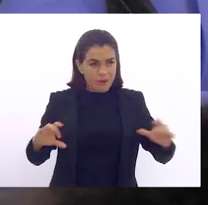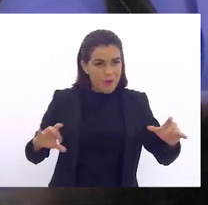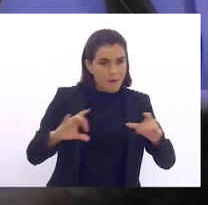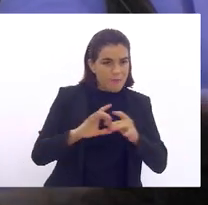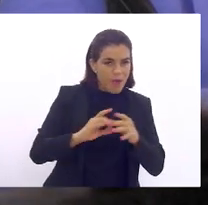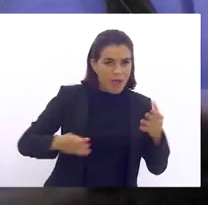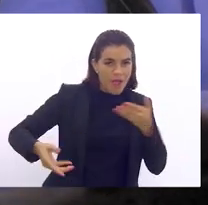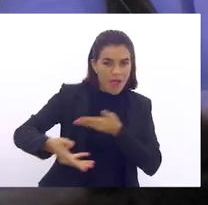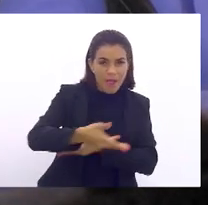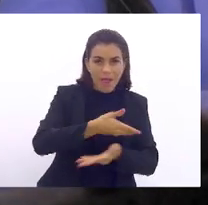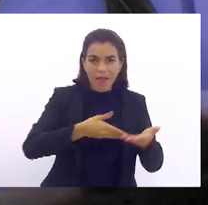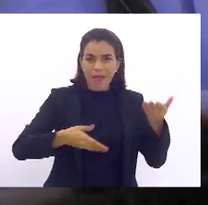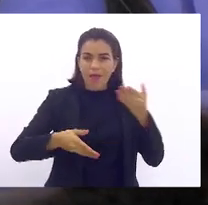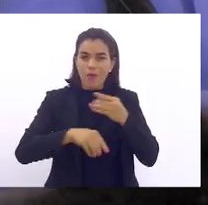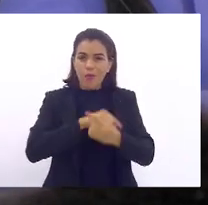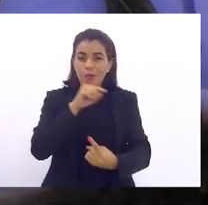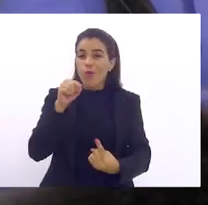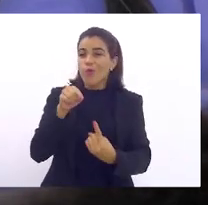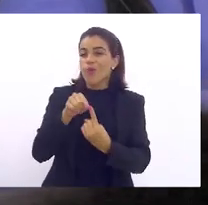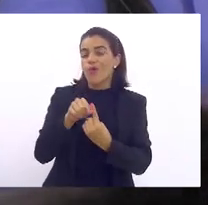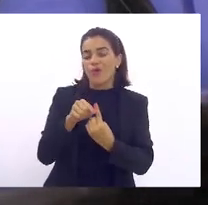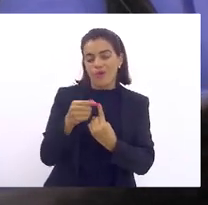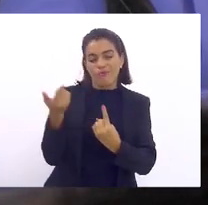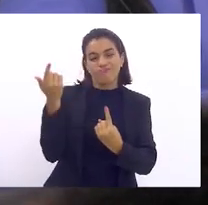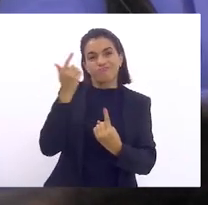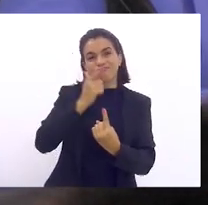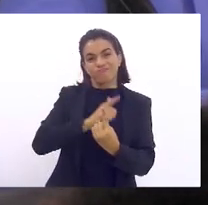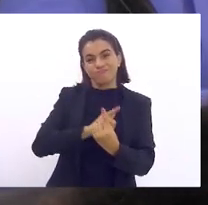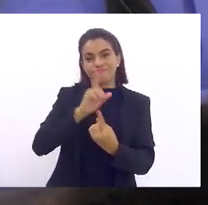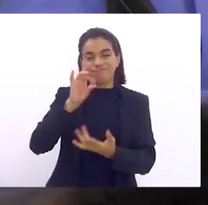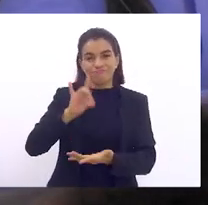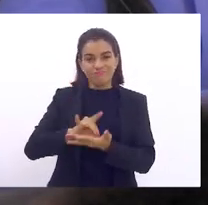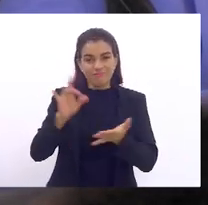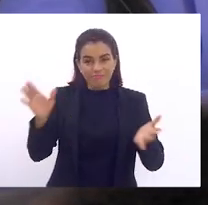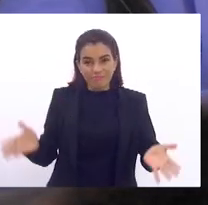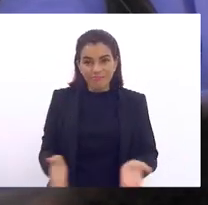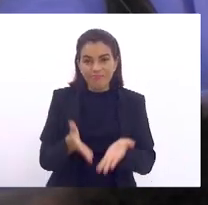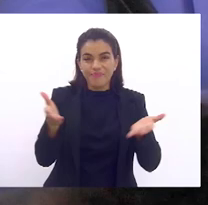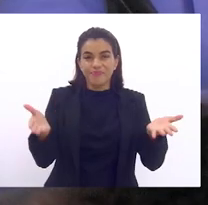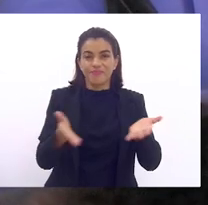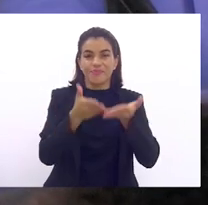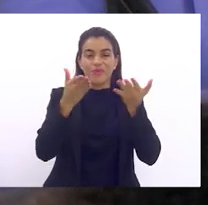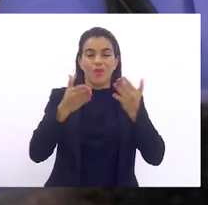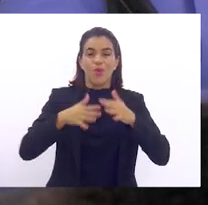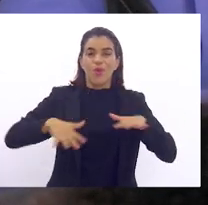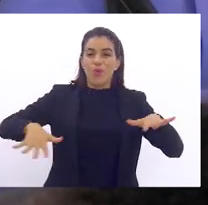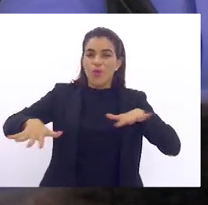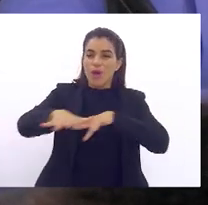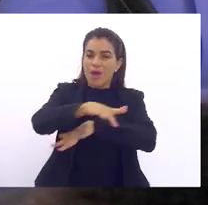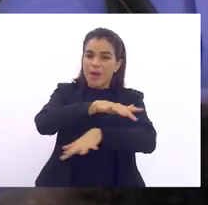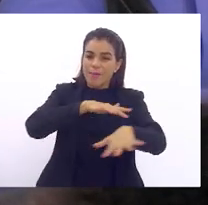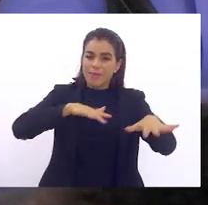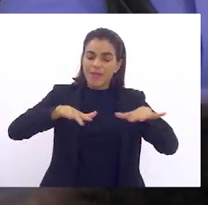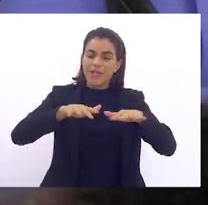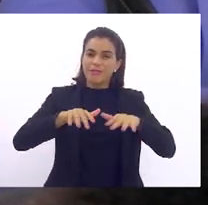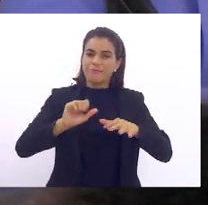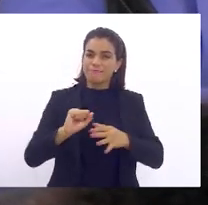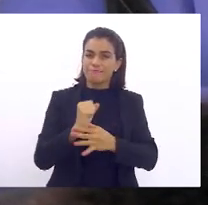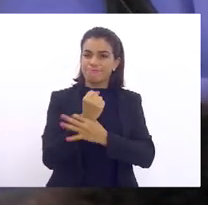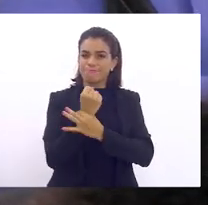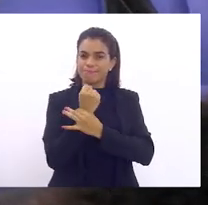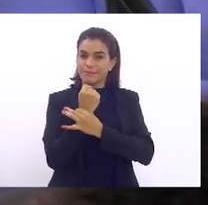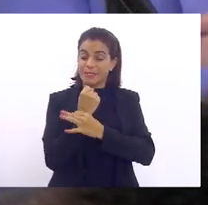todas juntas eh para que a gente consiga de Fato né promover um ambiente mais seguro um ambiente Mais